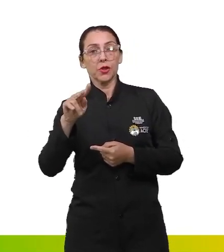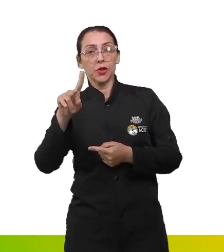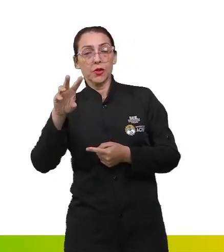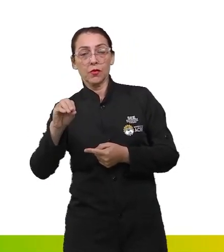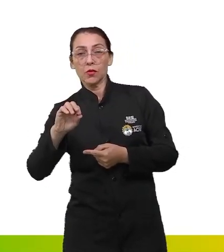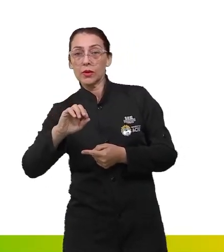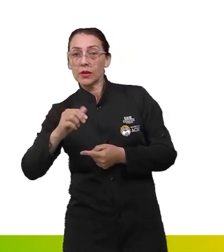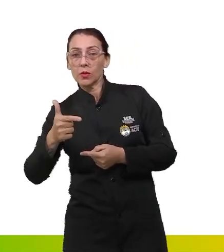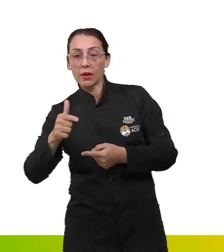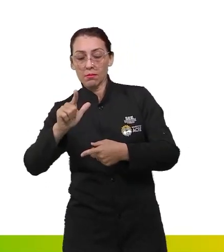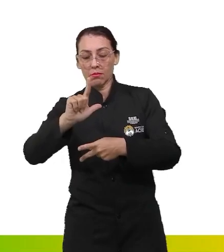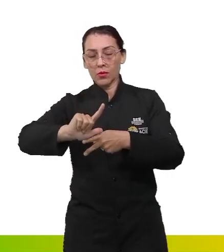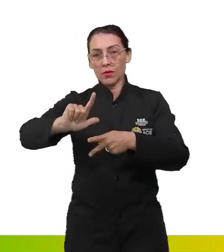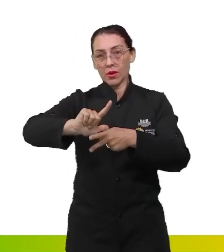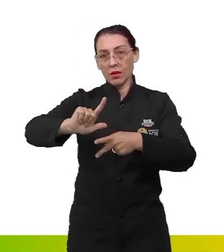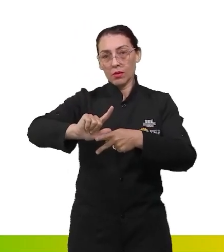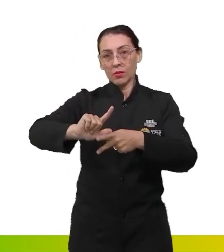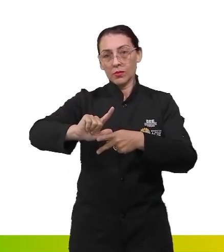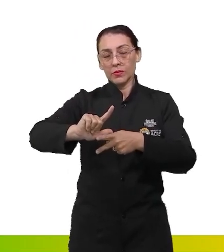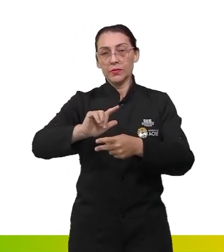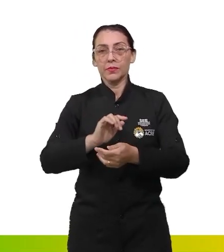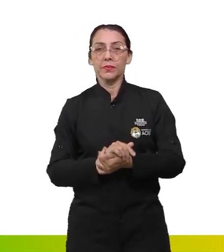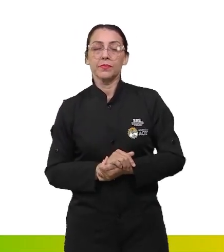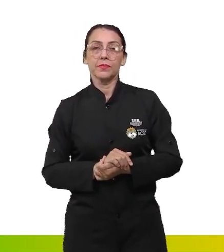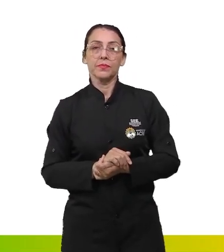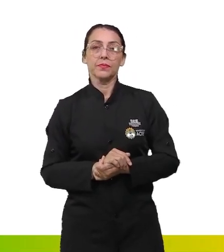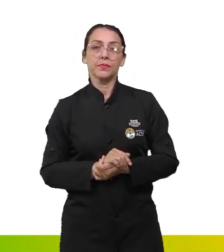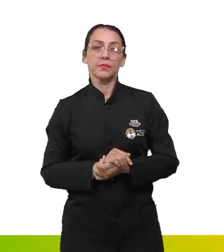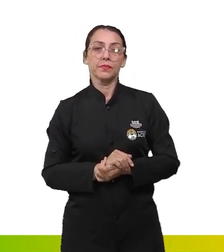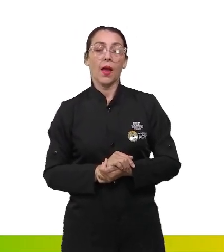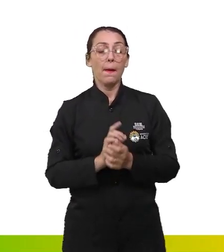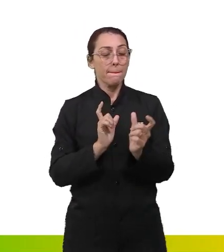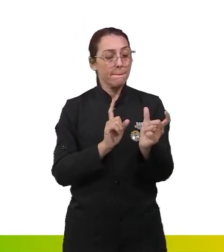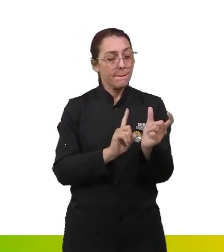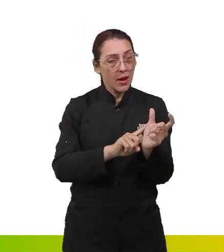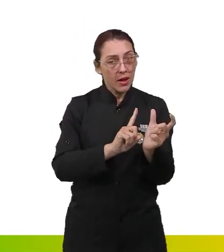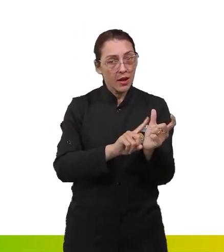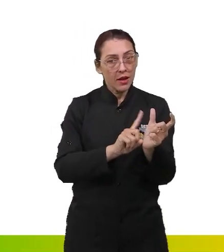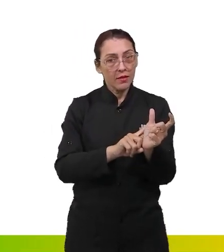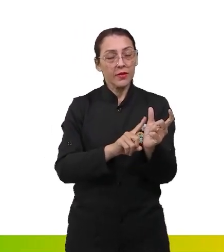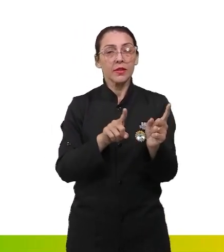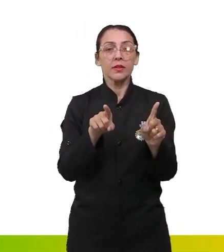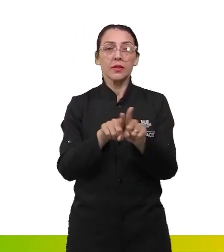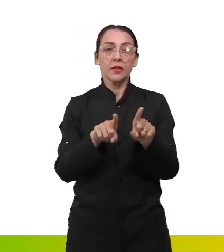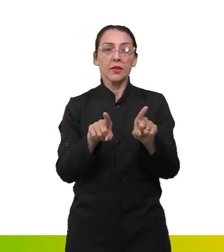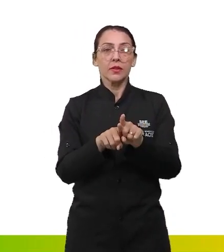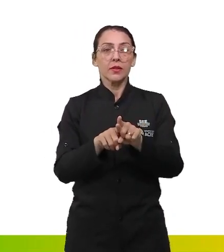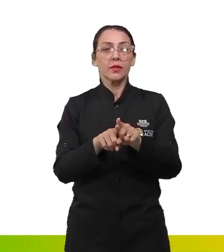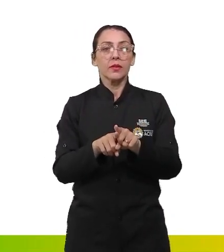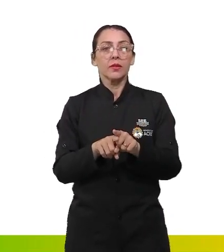no infinitivo, tá bom? Se fosse qualquer outra palavra aqui, no